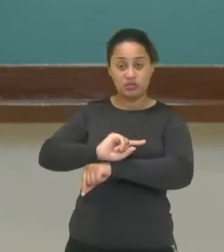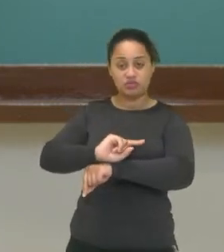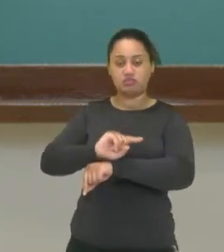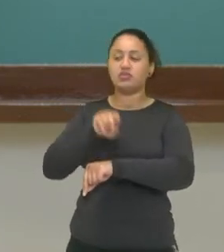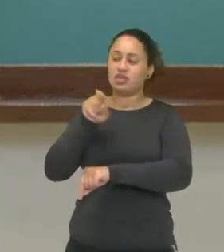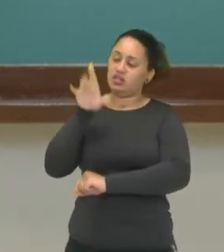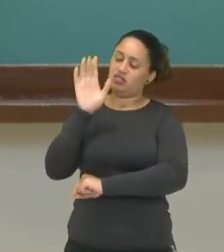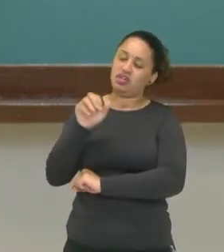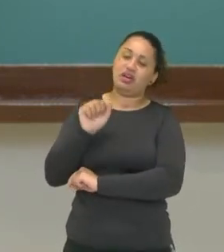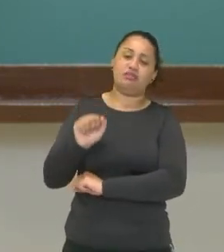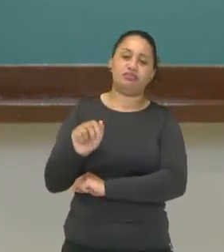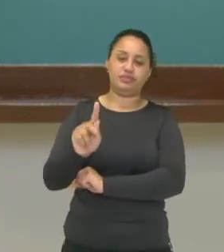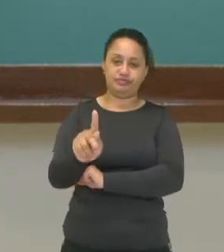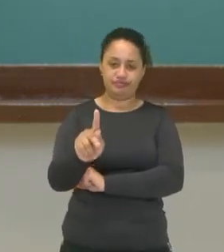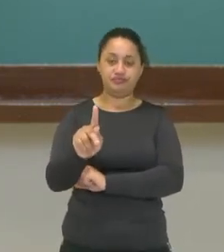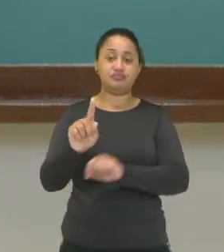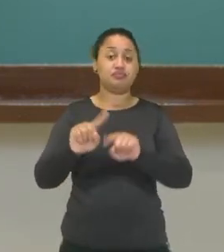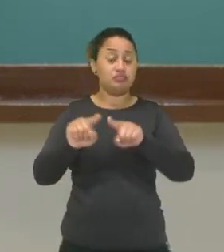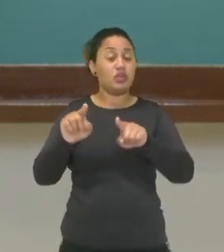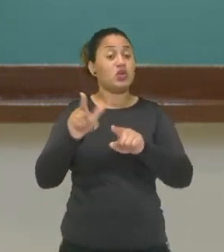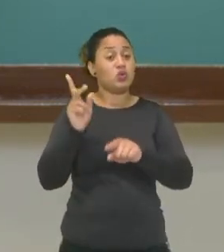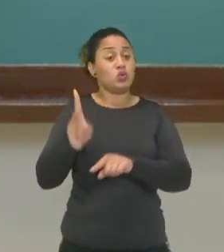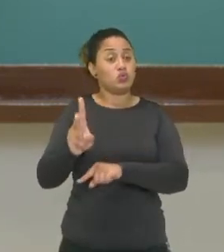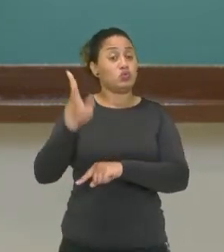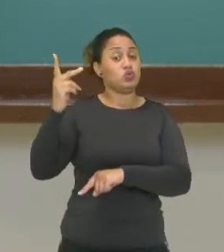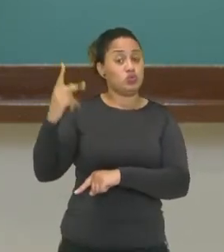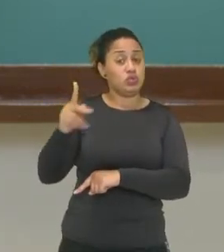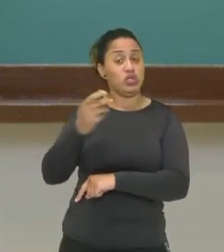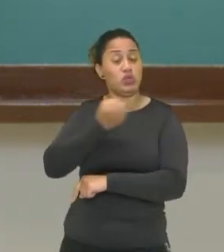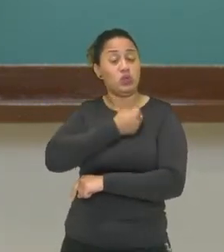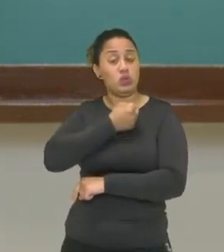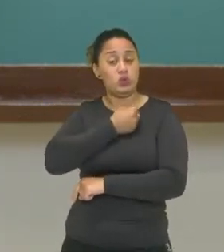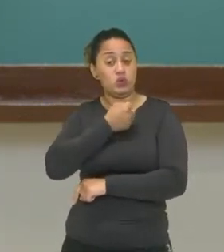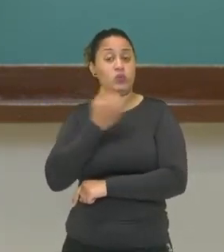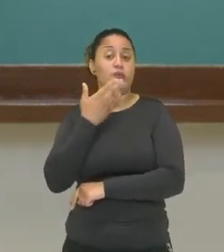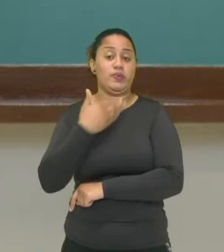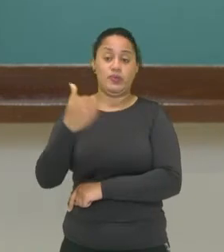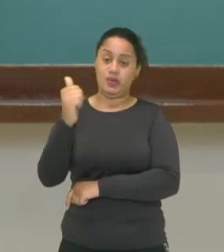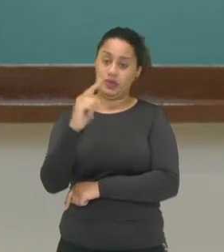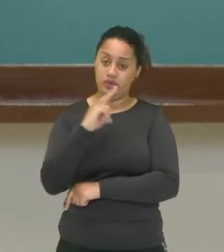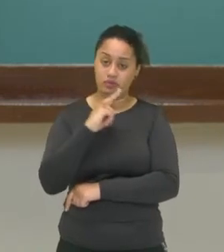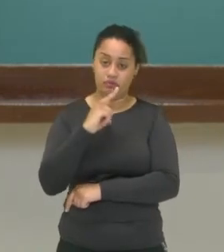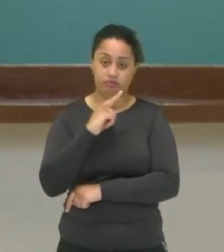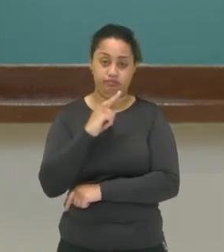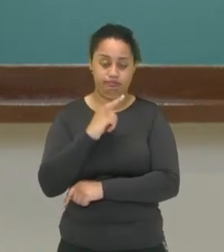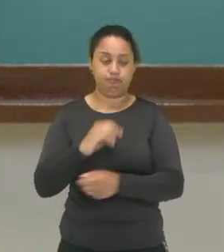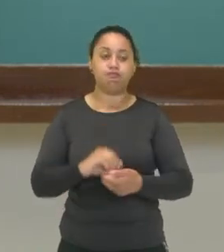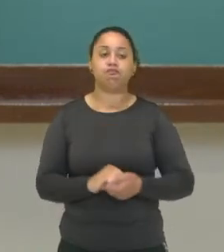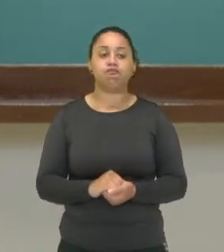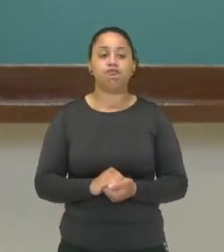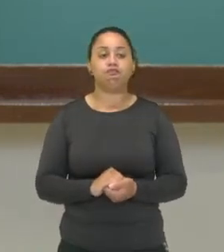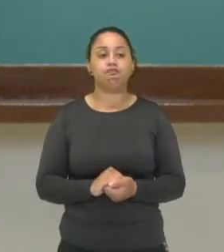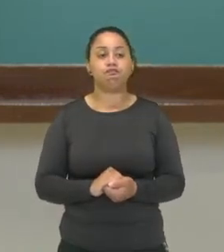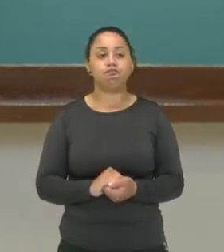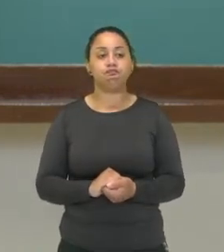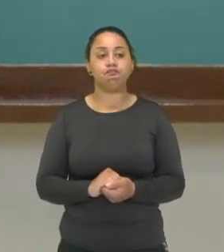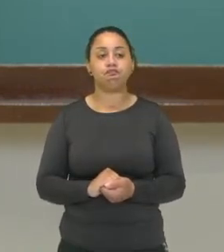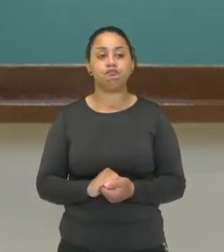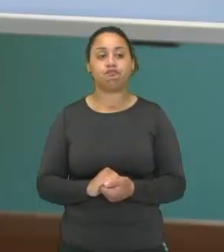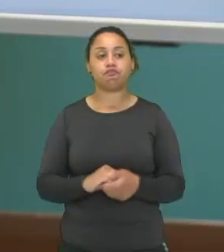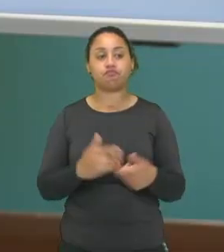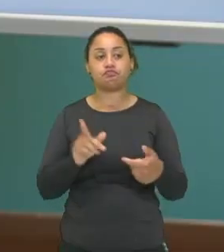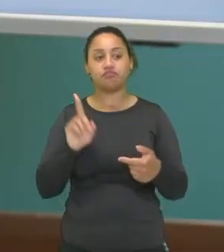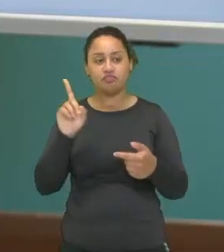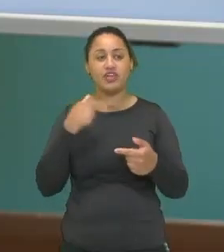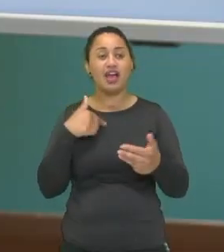sendo aposentado, né, a marca continua para ser quebrada. O recorde continua, tá bom? Essa